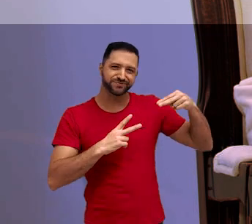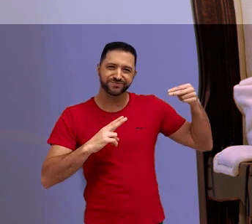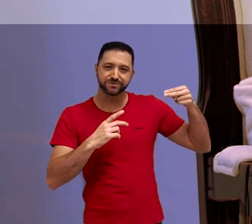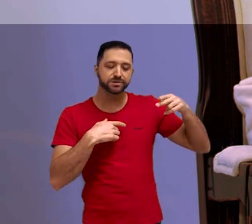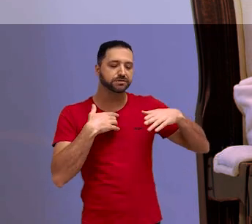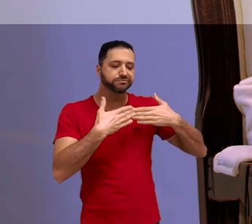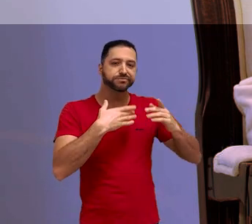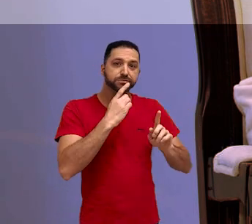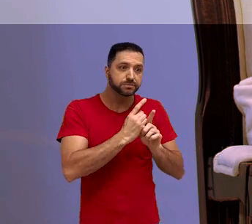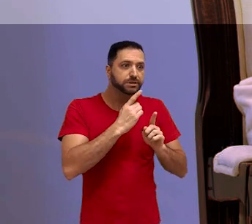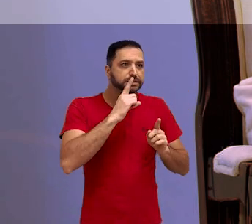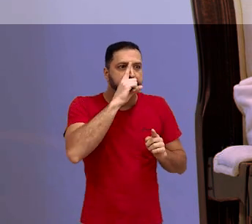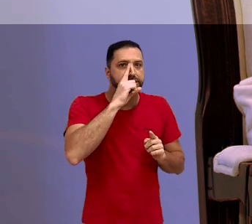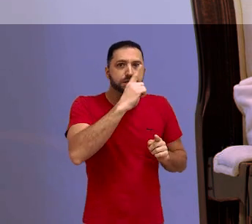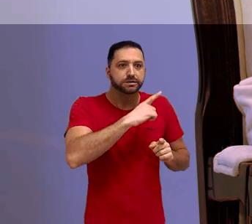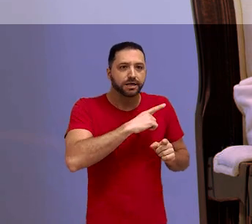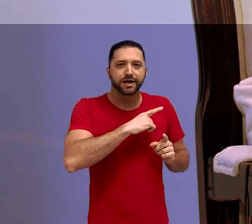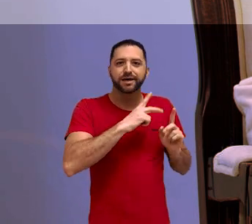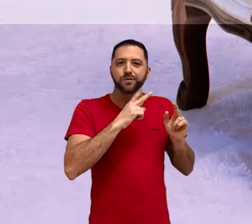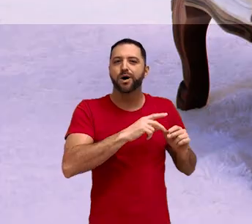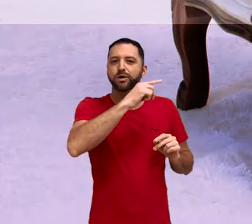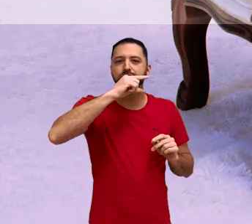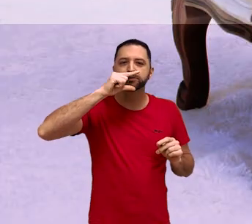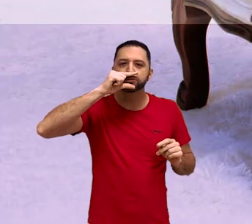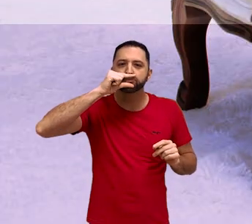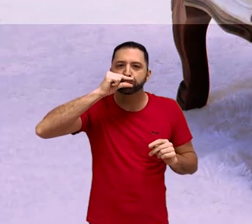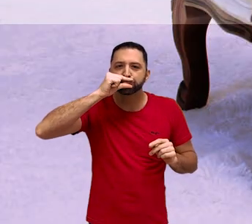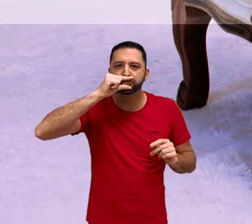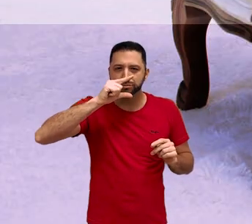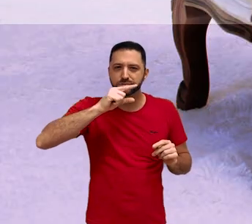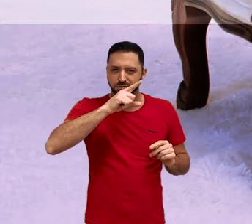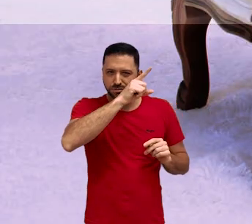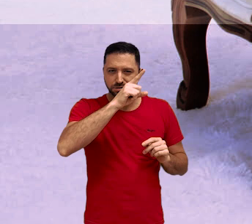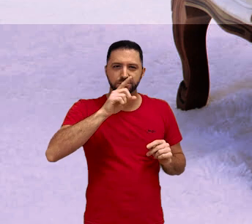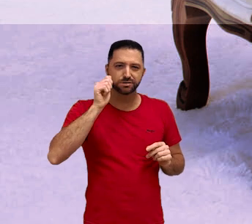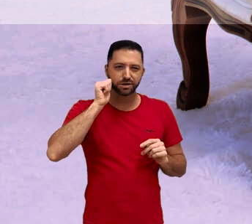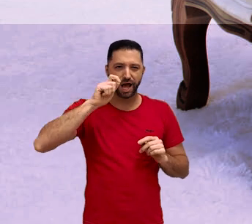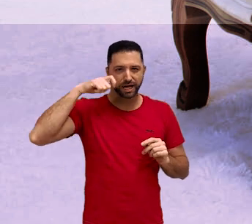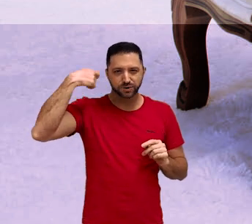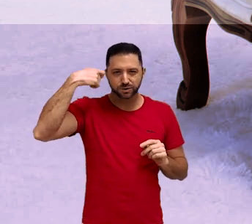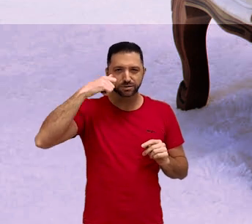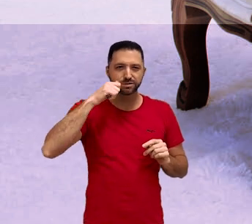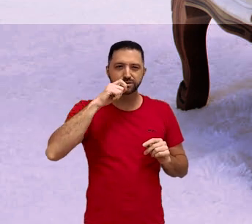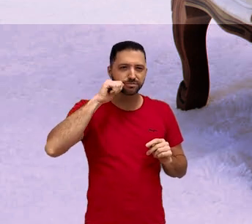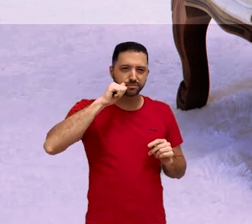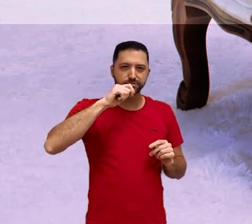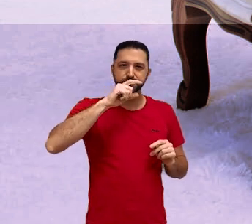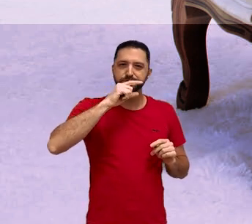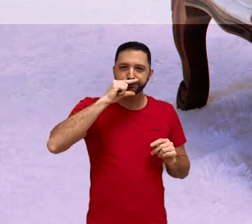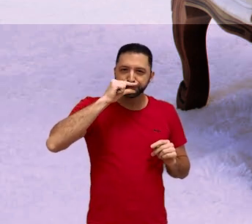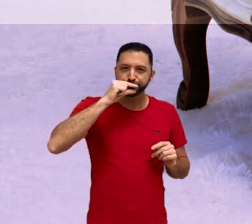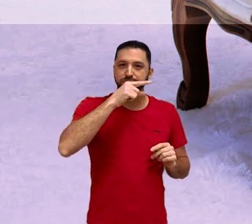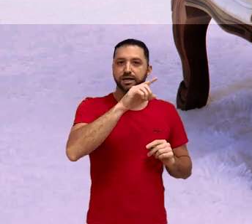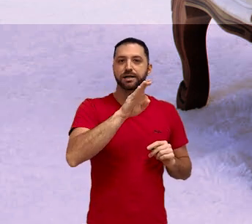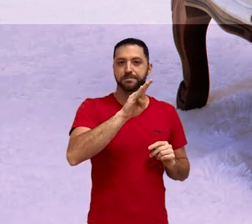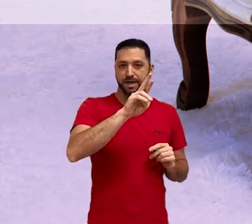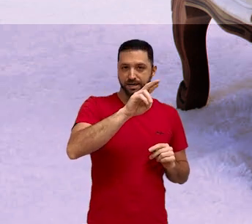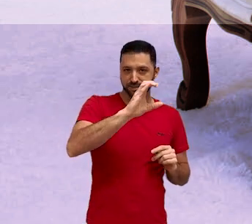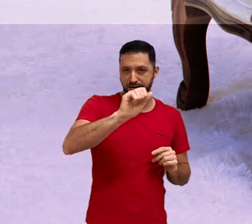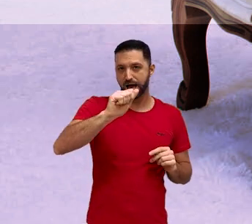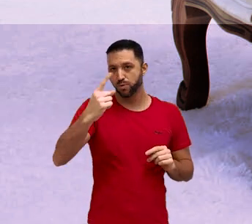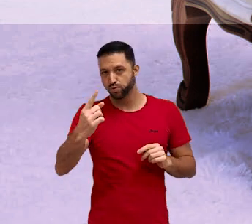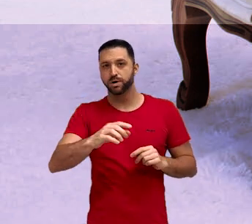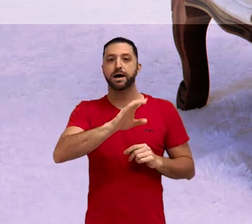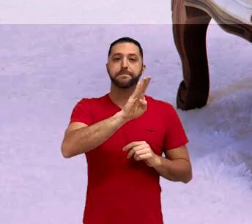um exame genético alterado, por exemplo, como fez a Angelina Jolie, Angelina Jolie fez a dosagem, fez o